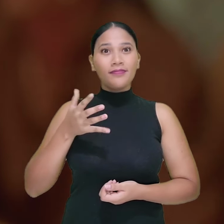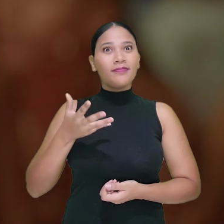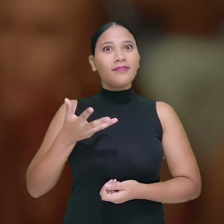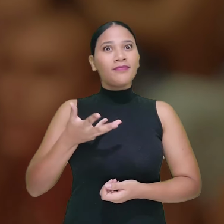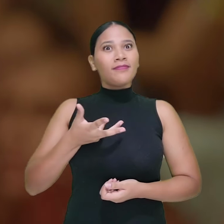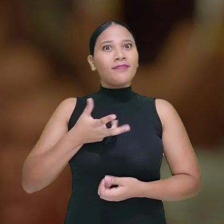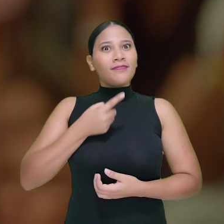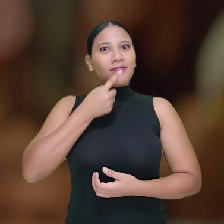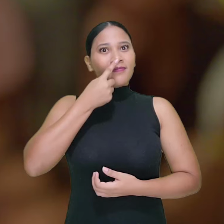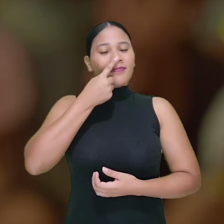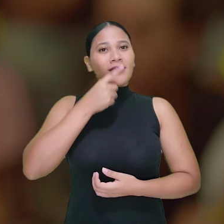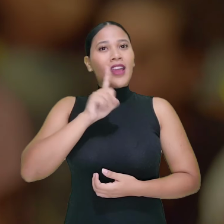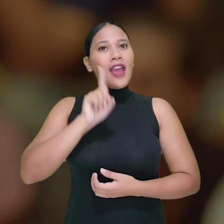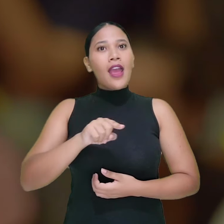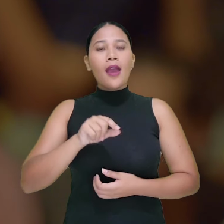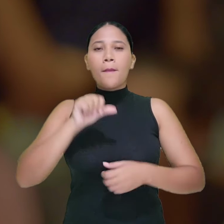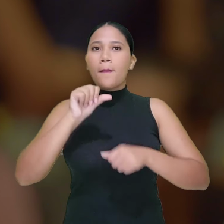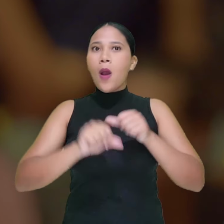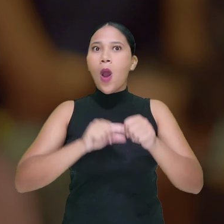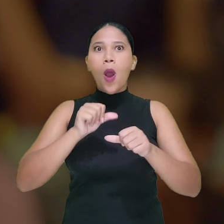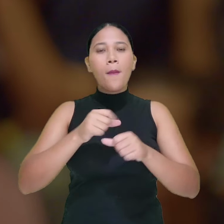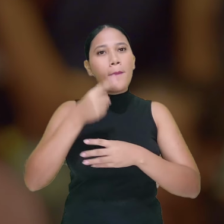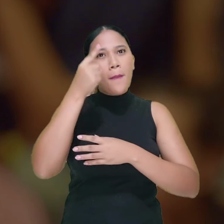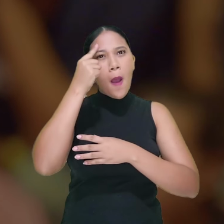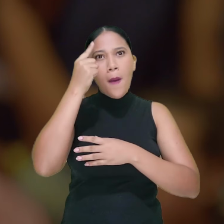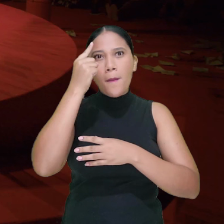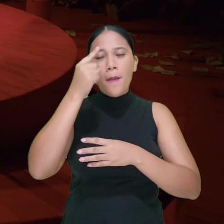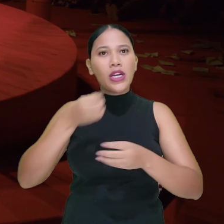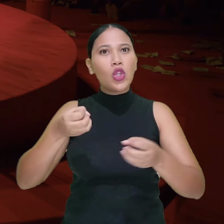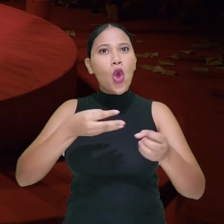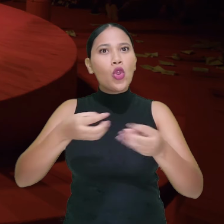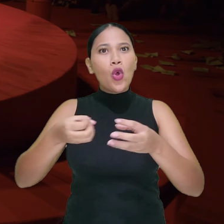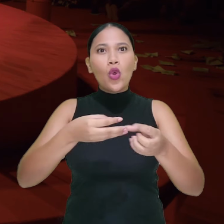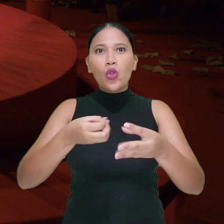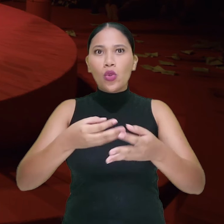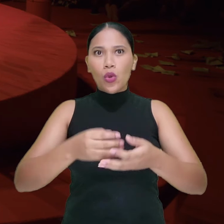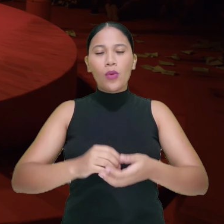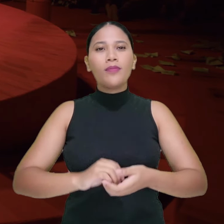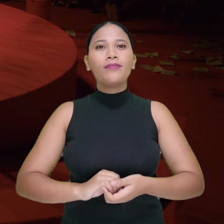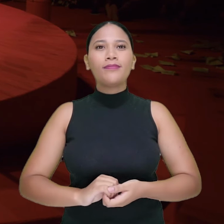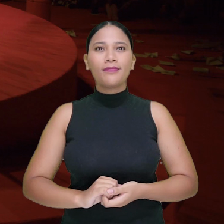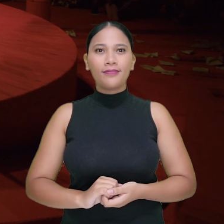E acho que o fantástico, ele é revolucionário. Acho que a gente precisa pensar novas fantasias também.